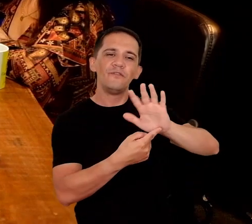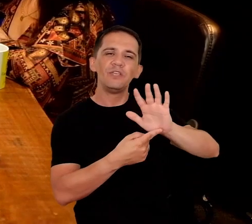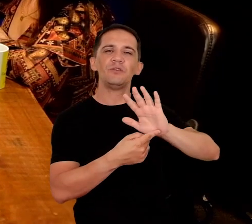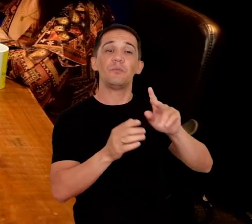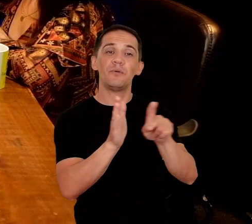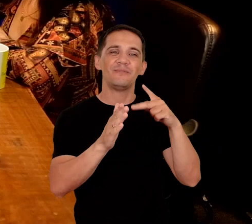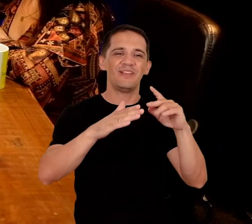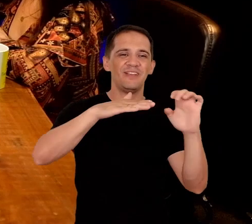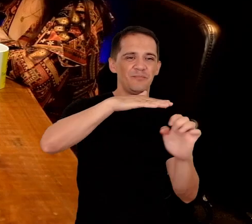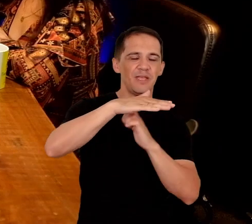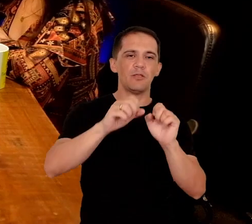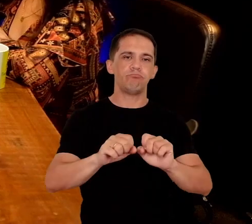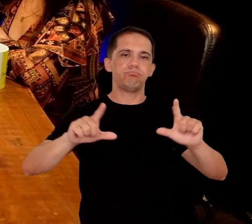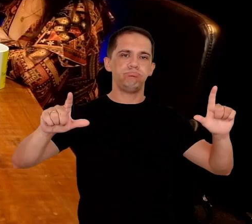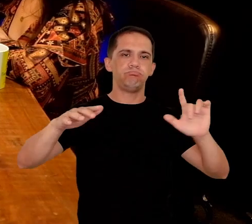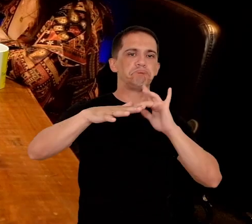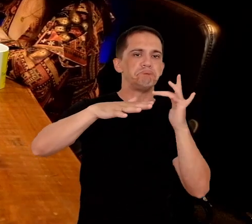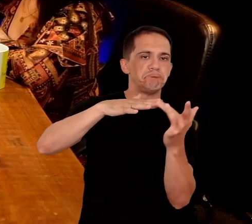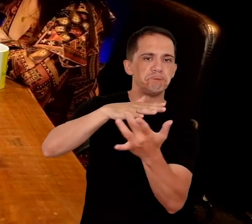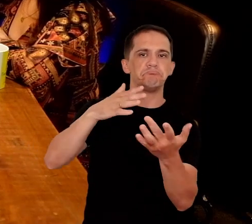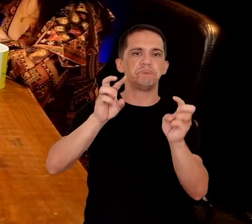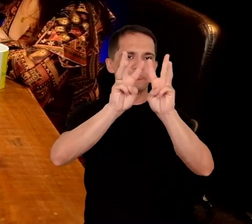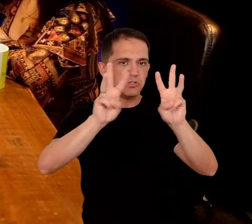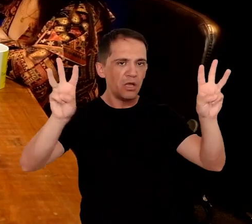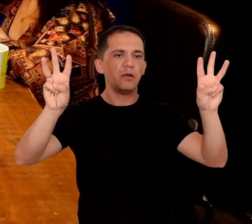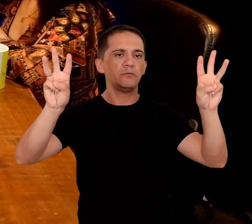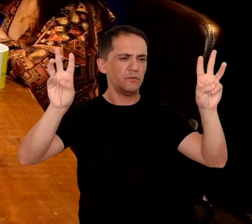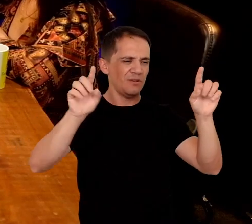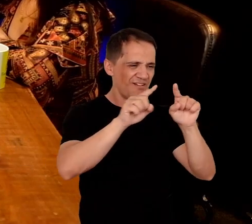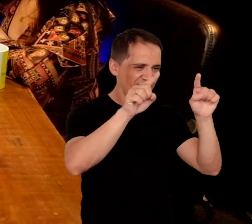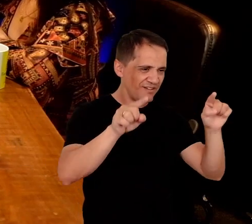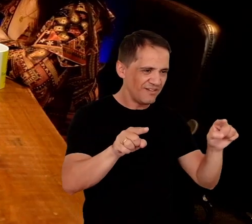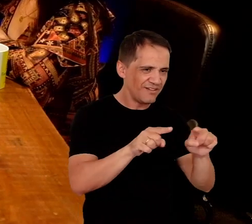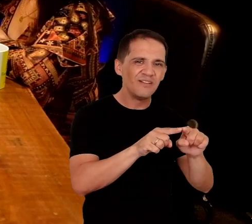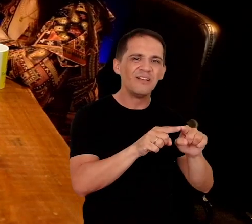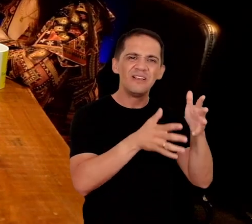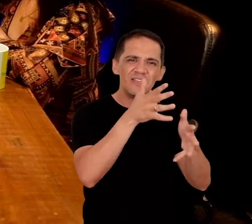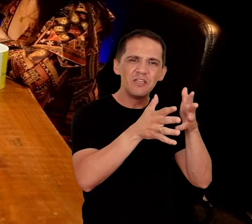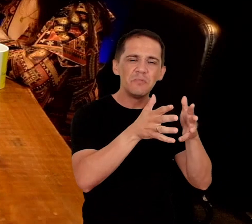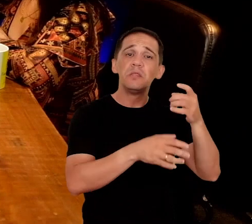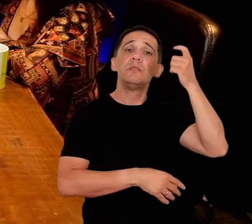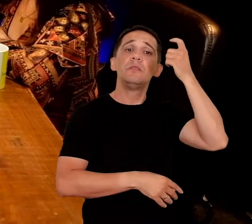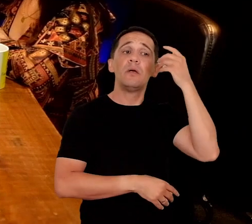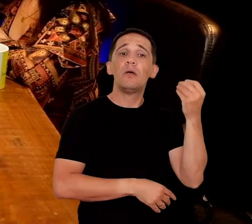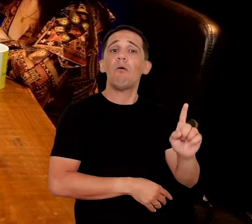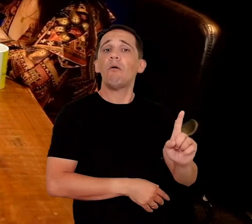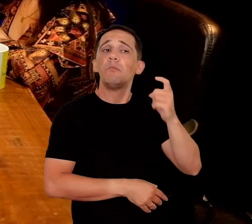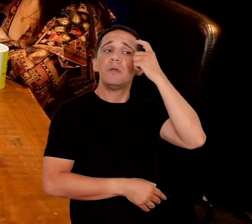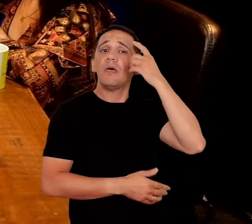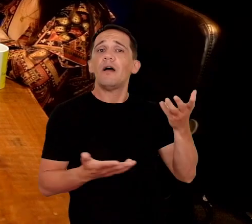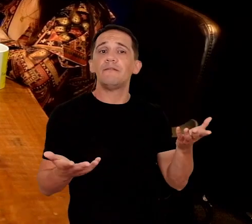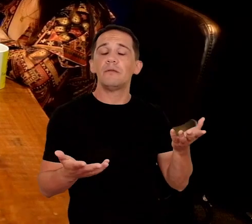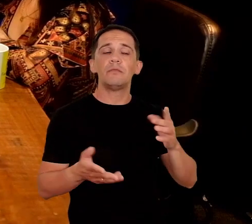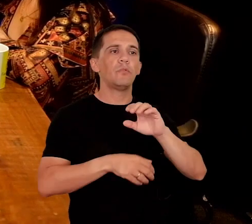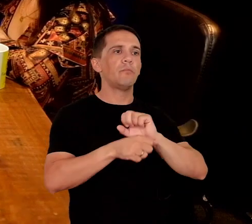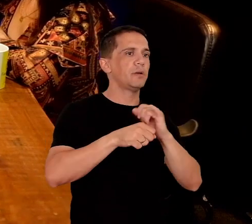sempre dentro da empresa, não sei como é que chama o nome. Vídeos institucionais. Vídeos institucionais, isso é chique. Então, eles nunca pensaram em colocar um quadradinho de libras. Depois, não sei o